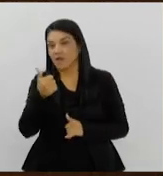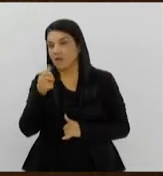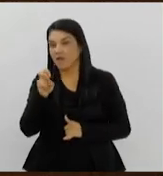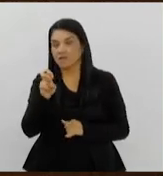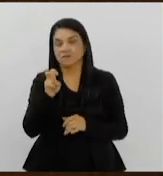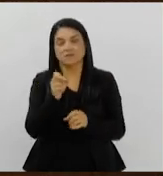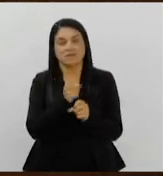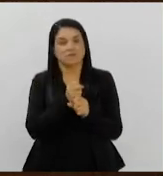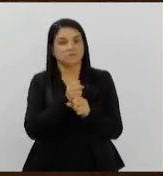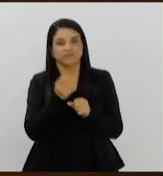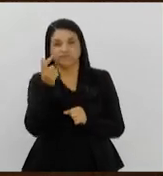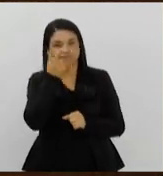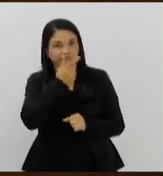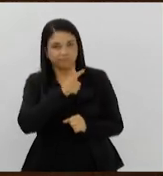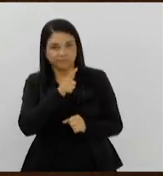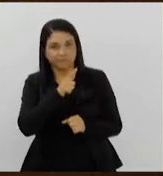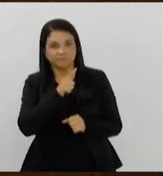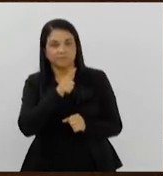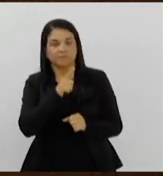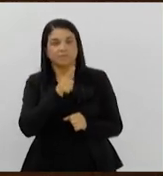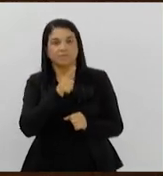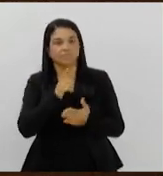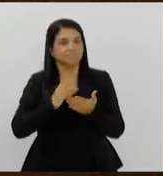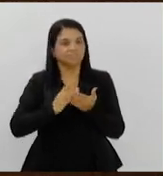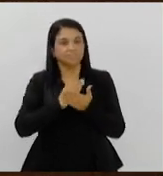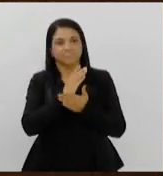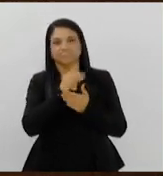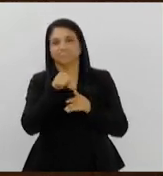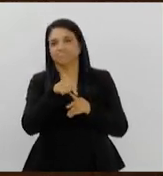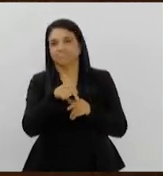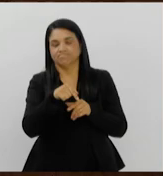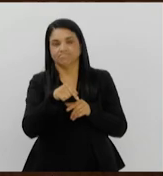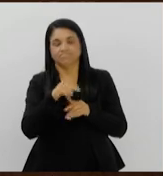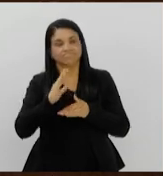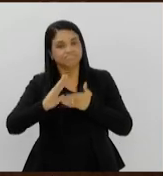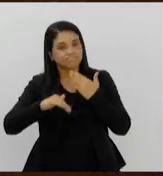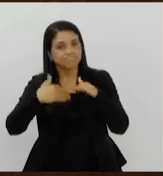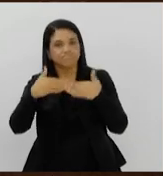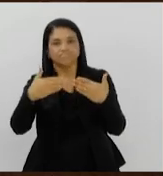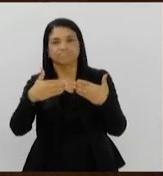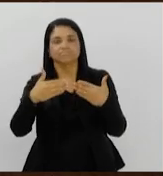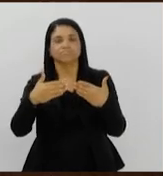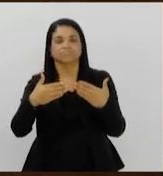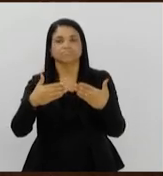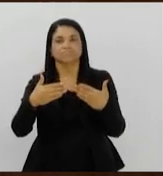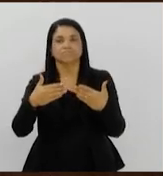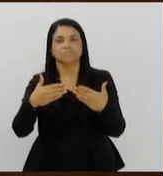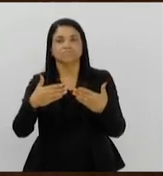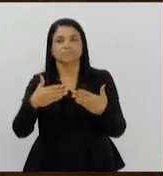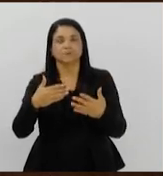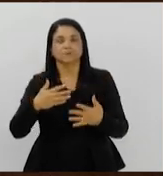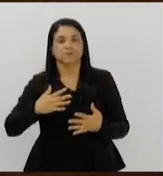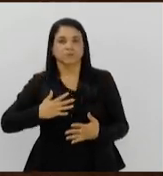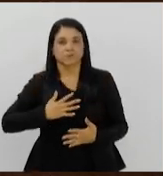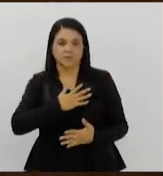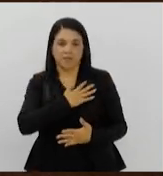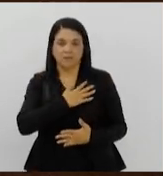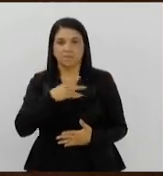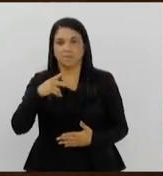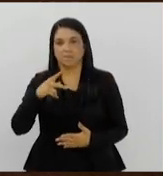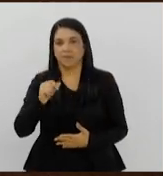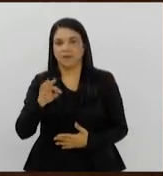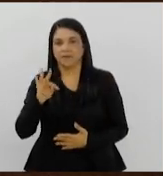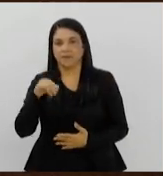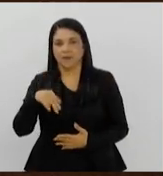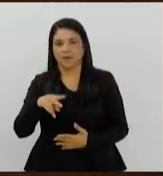não conseguem ser promovidos, não conseguem seguir no avançar das suas patentes e ser respeitados